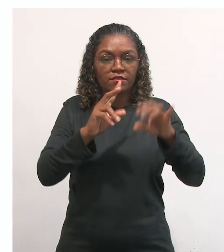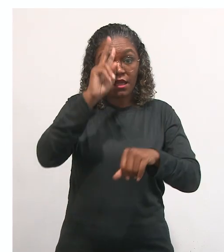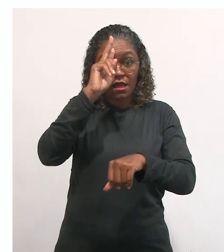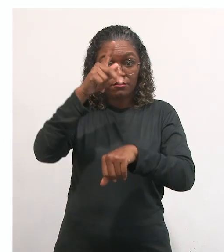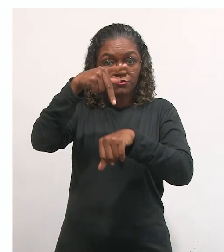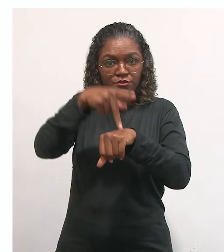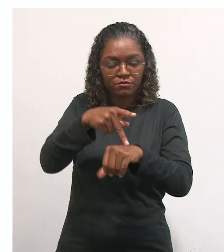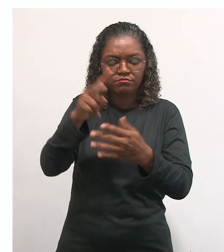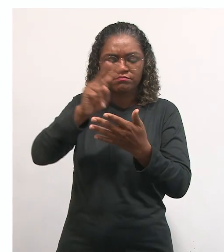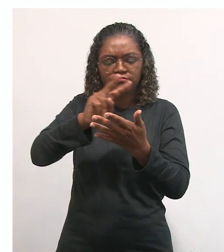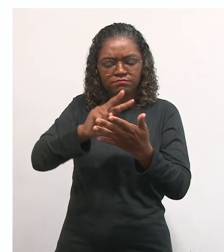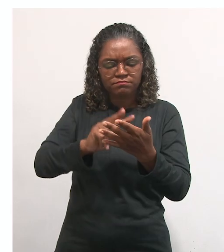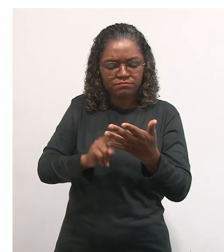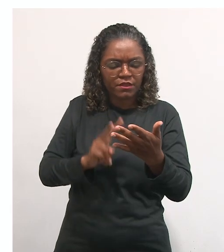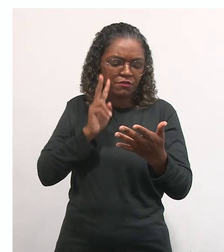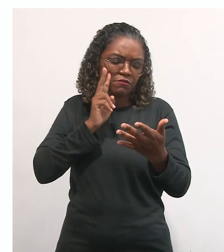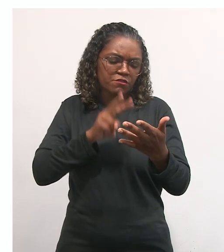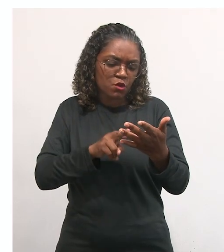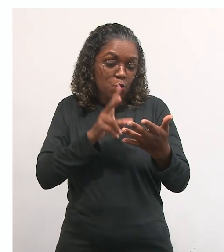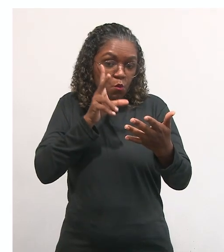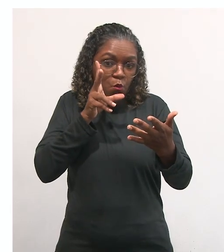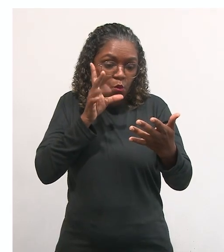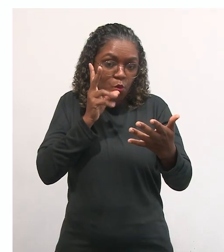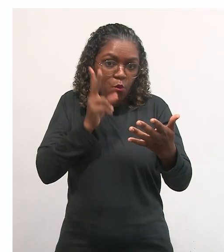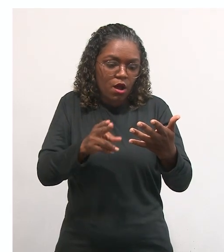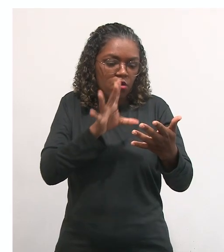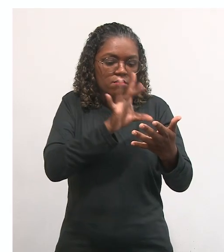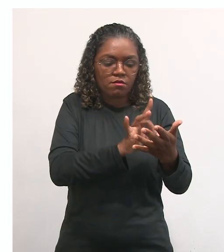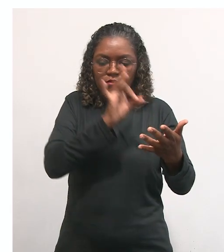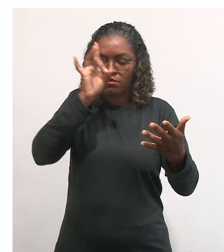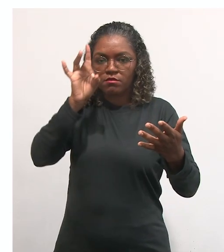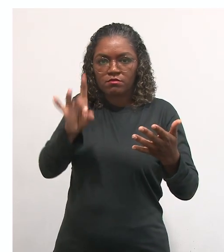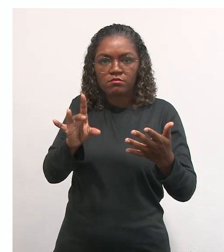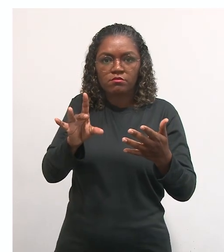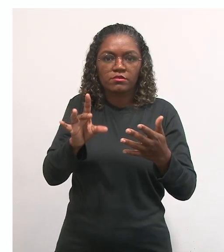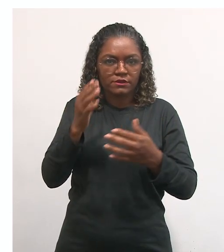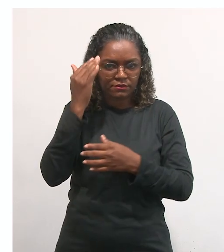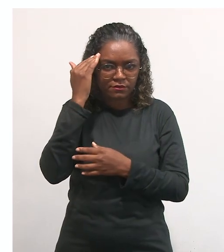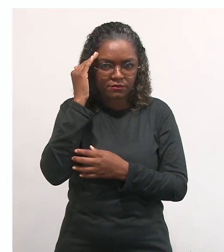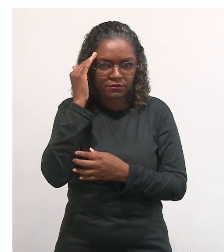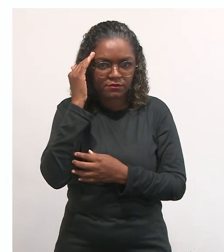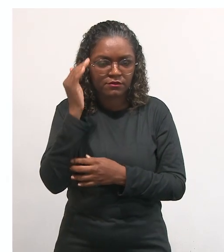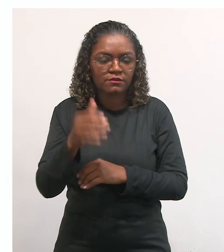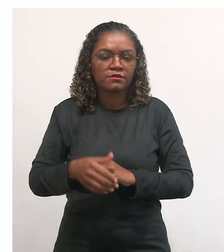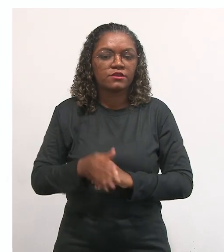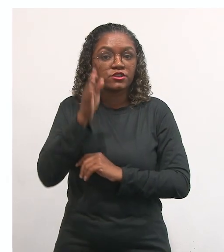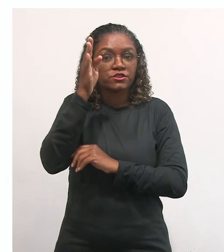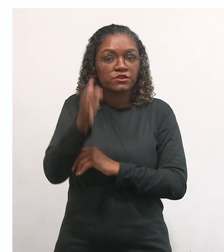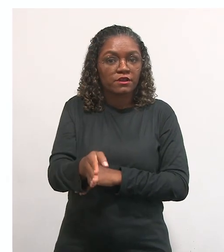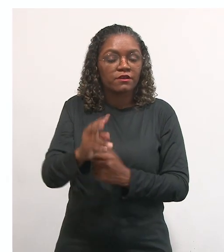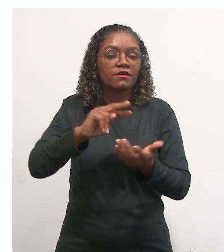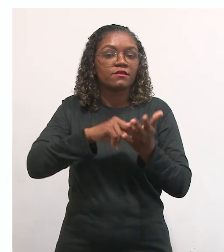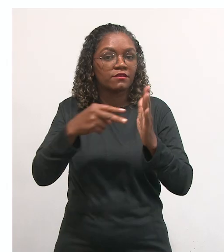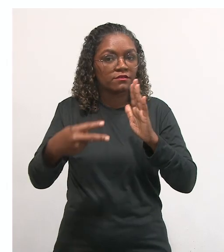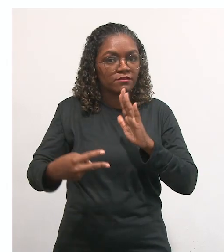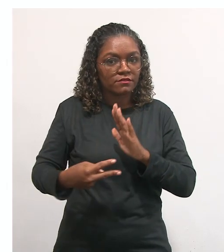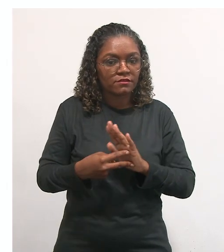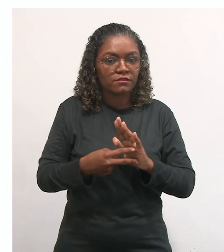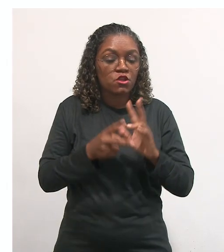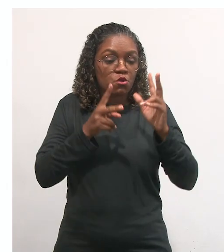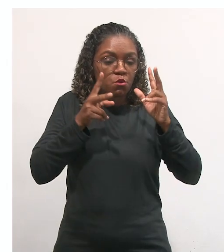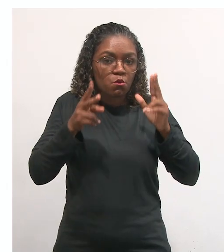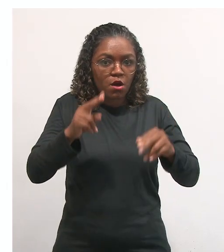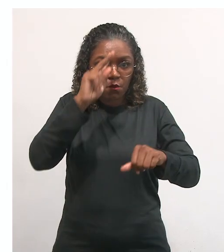né do autor consultado que a reprodução exata do original então citação direta é quando você coloca